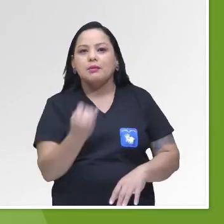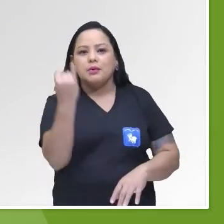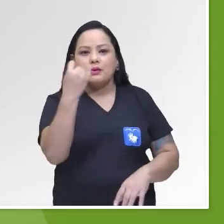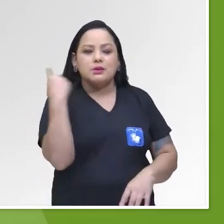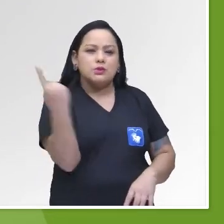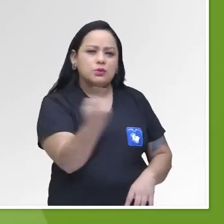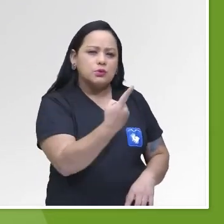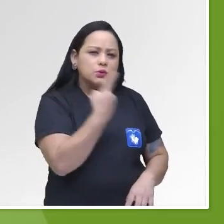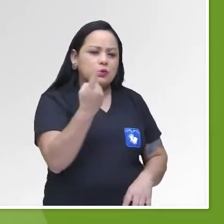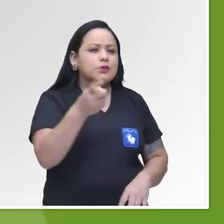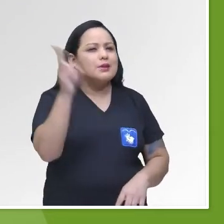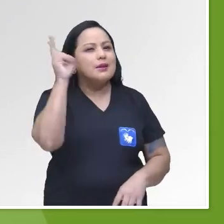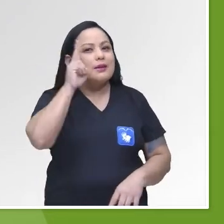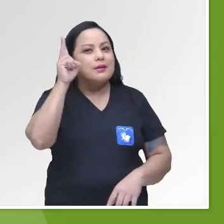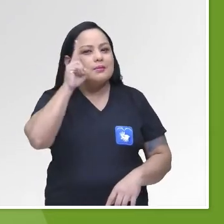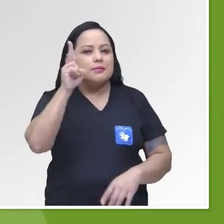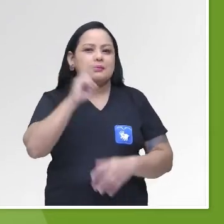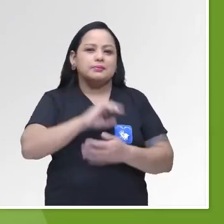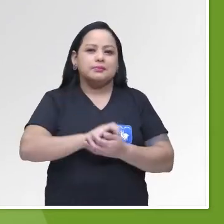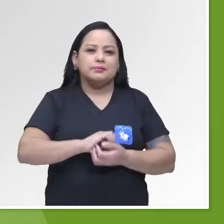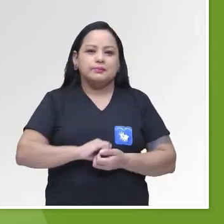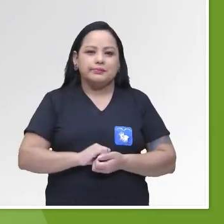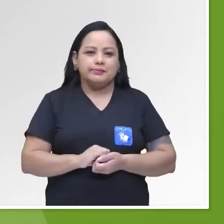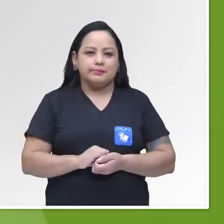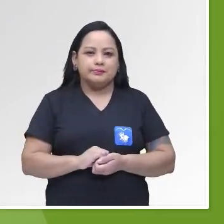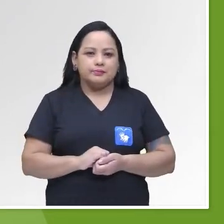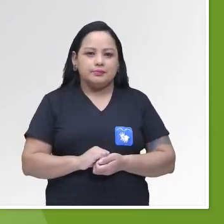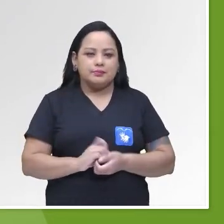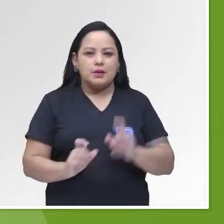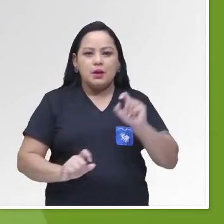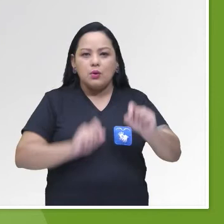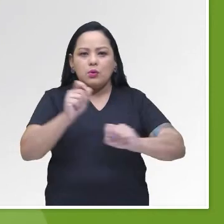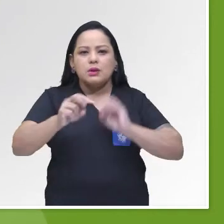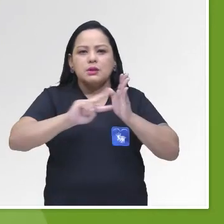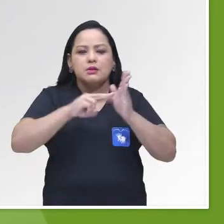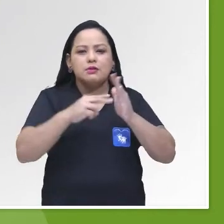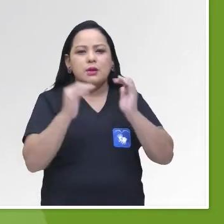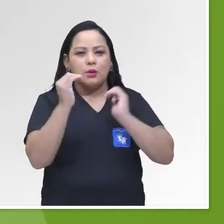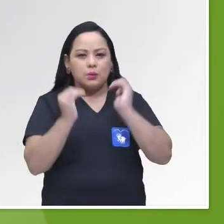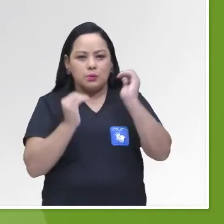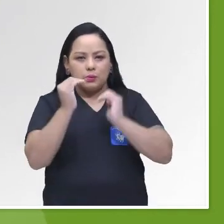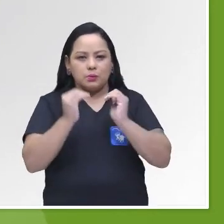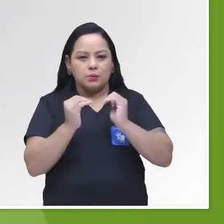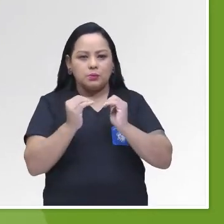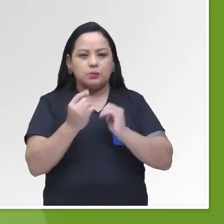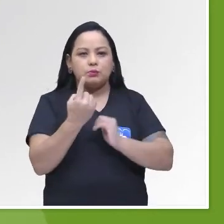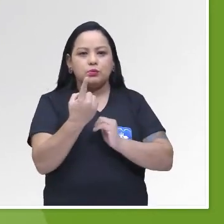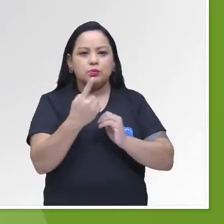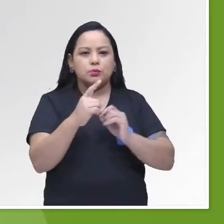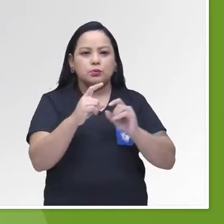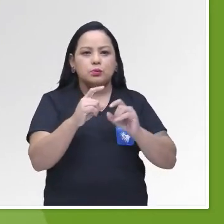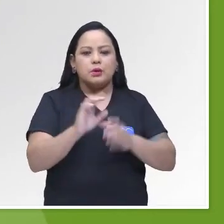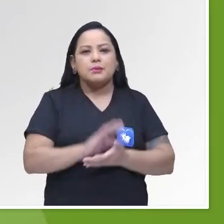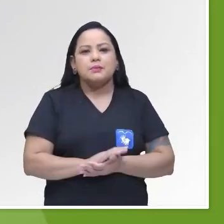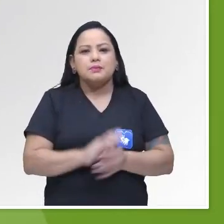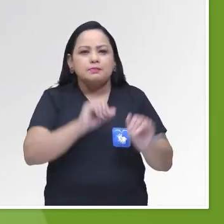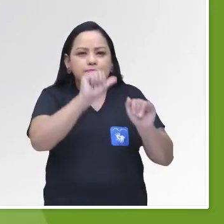gente recordar o que consiste o balanceamento de uma reação